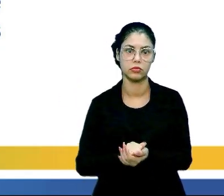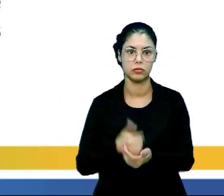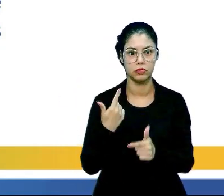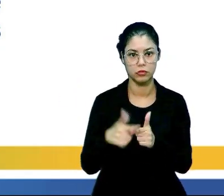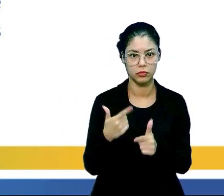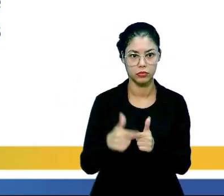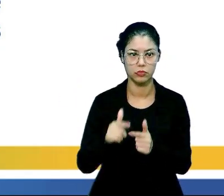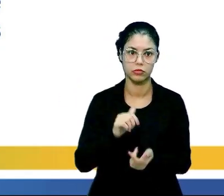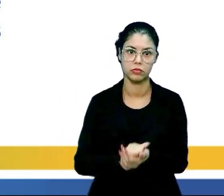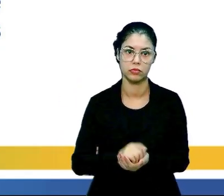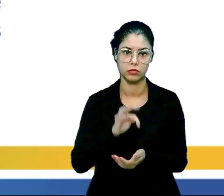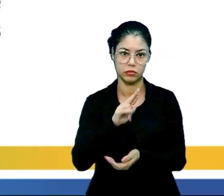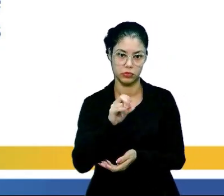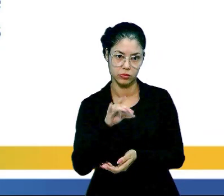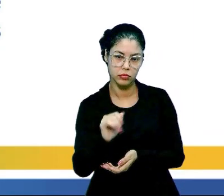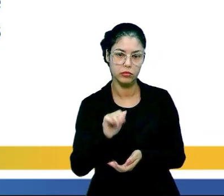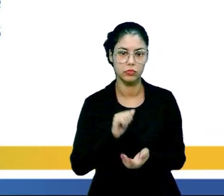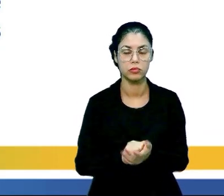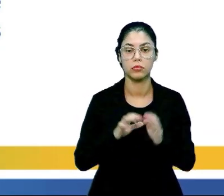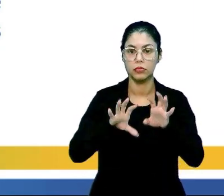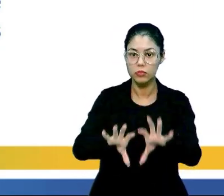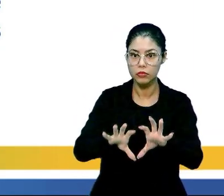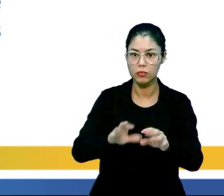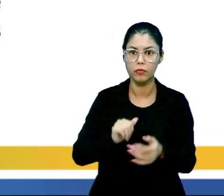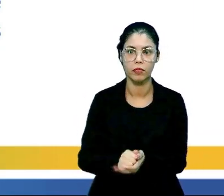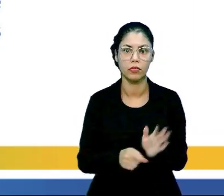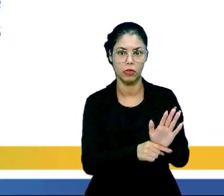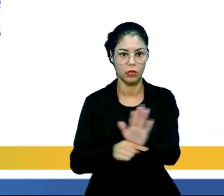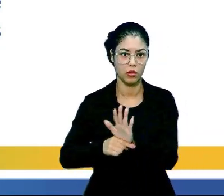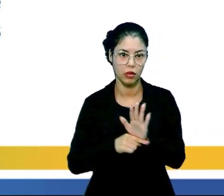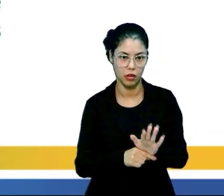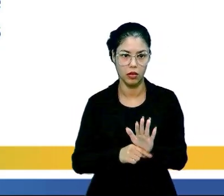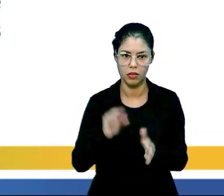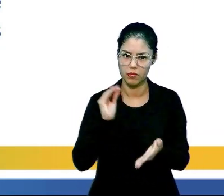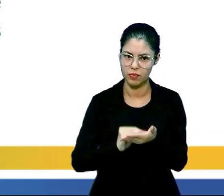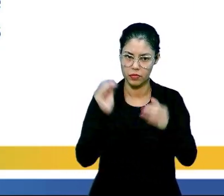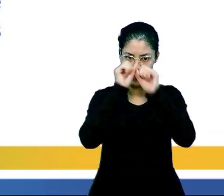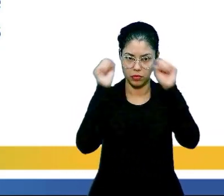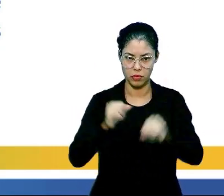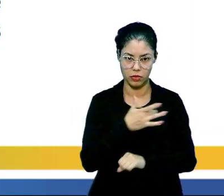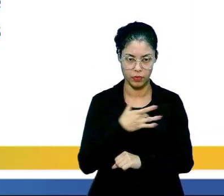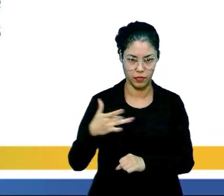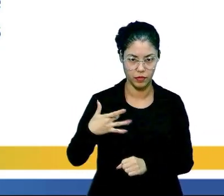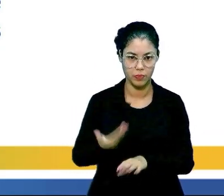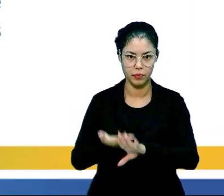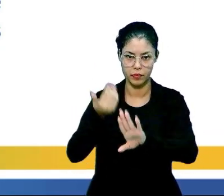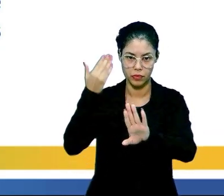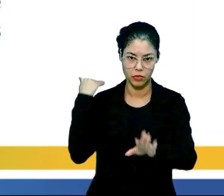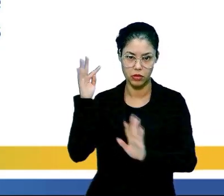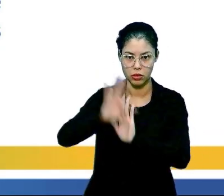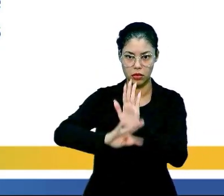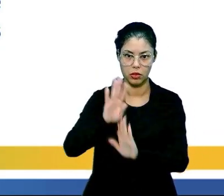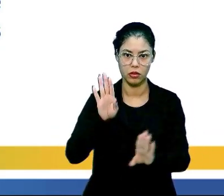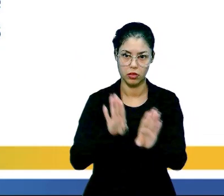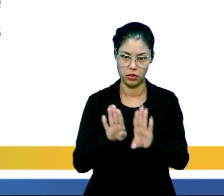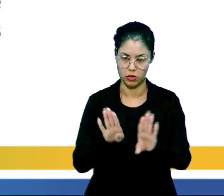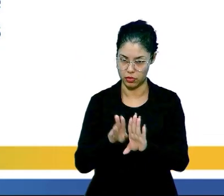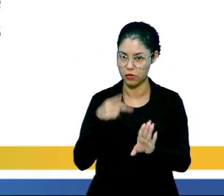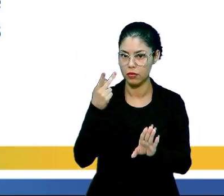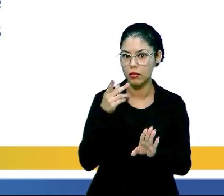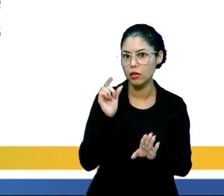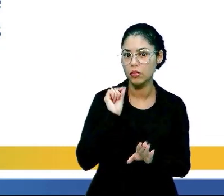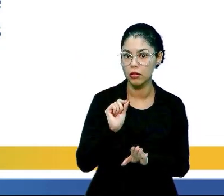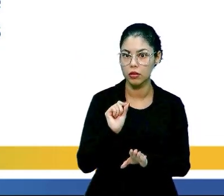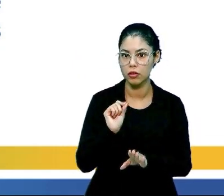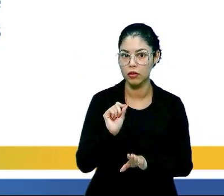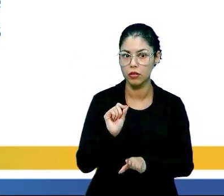transtornos psíquicos. Assim, além de expor os abusos do sistema de saúde da época, o texto também